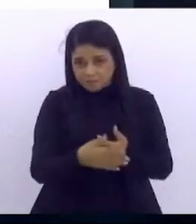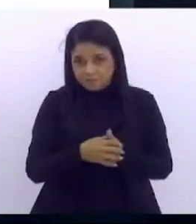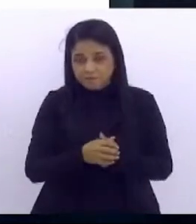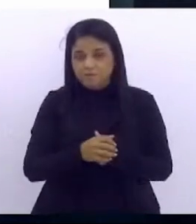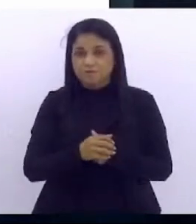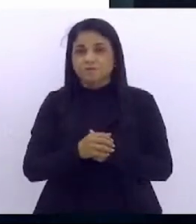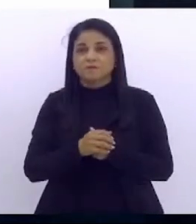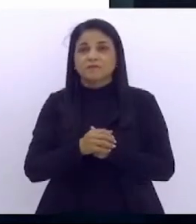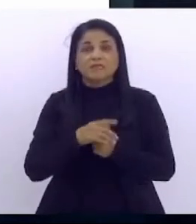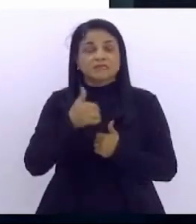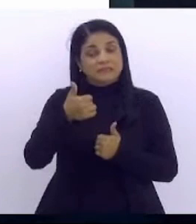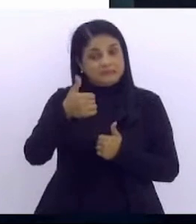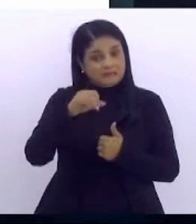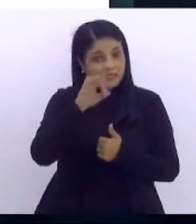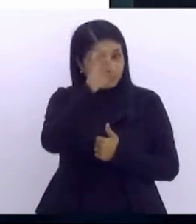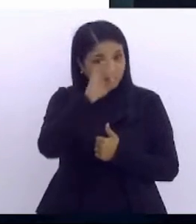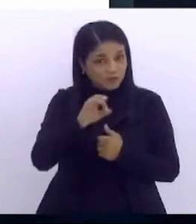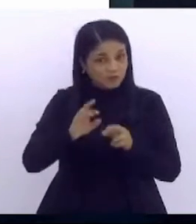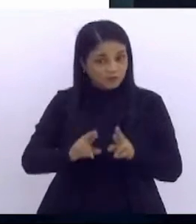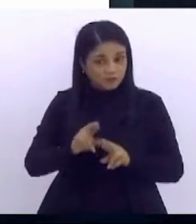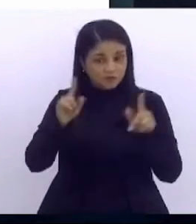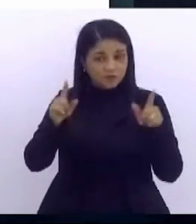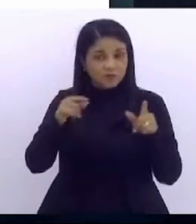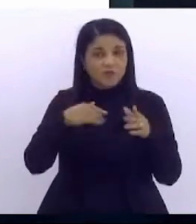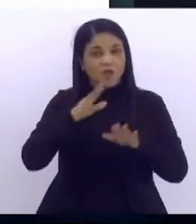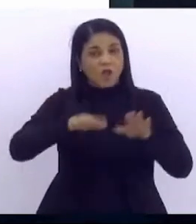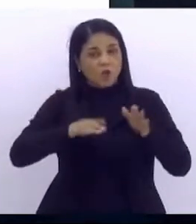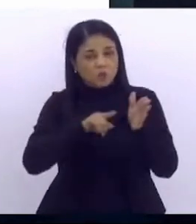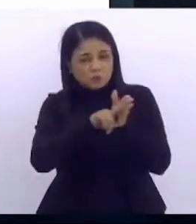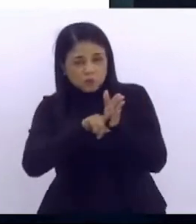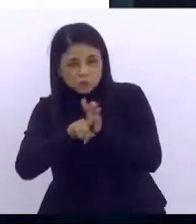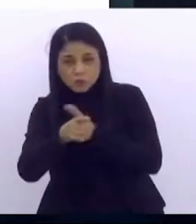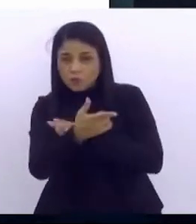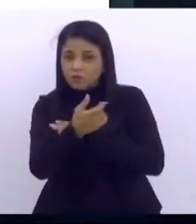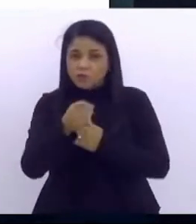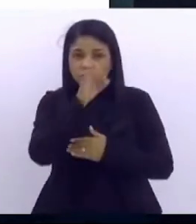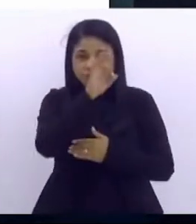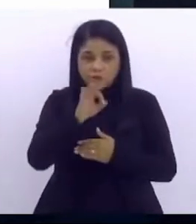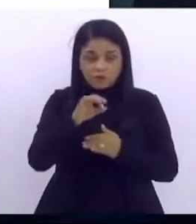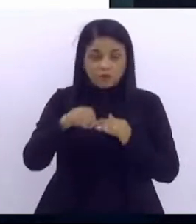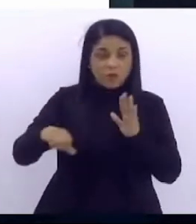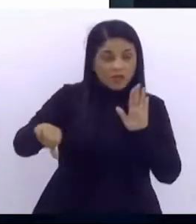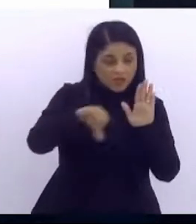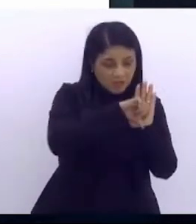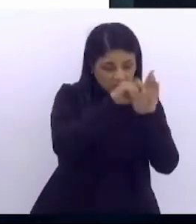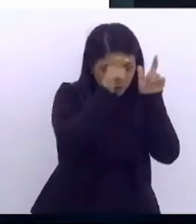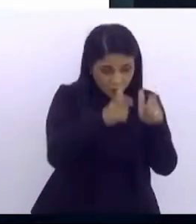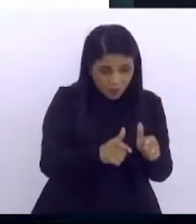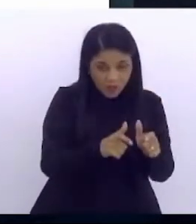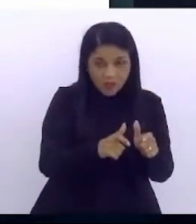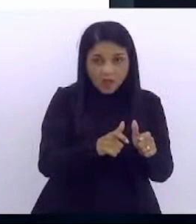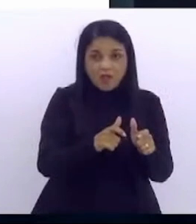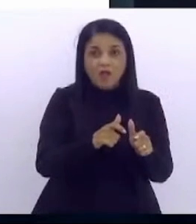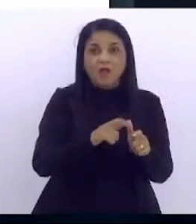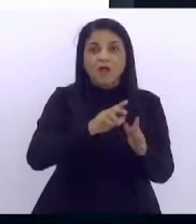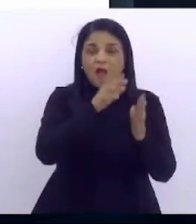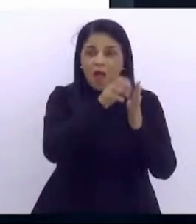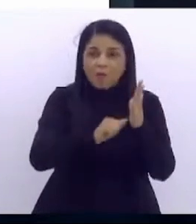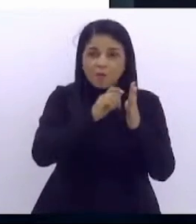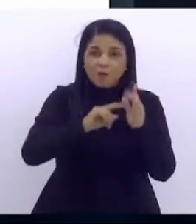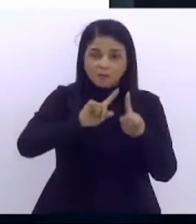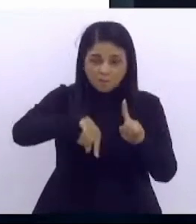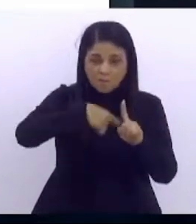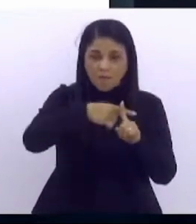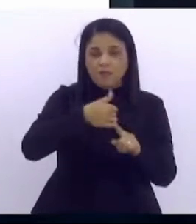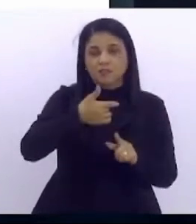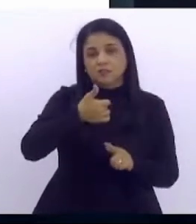dava 10% de diferença. Em alguns estudos dá 20%. Onde é crime, aborta-se 20% mais onde é legalizado. Esse